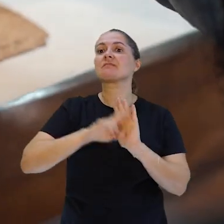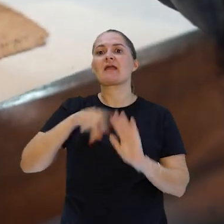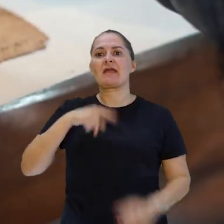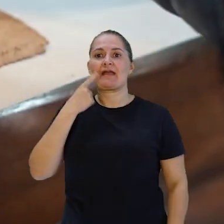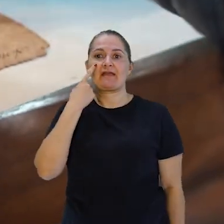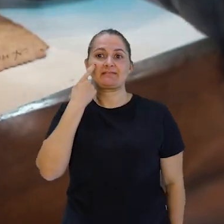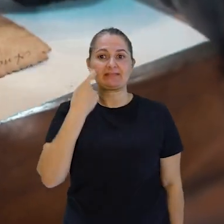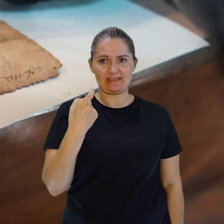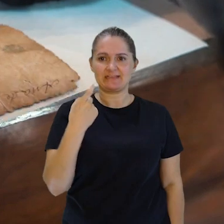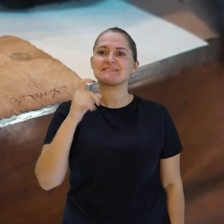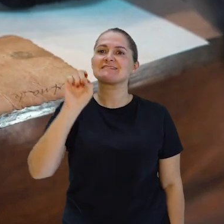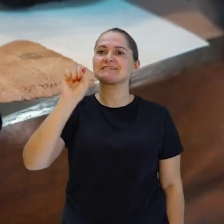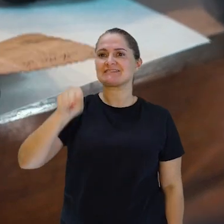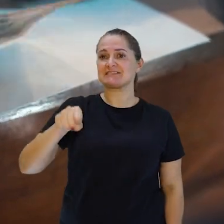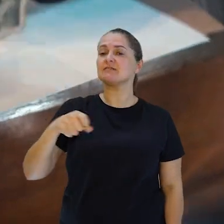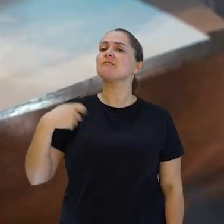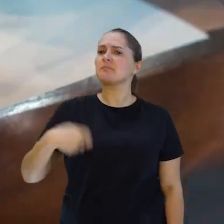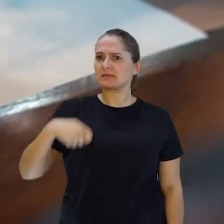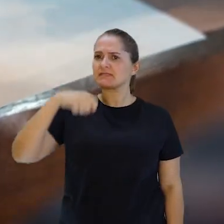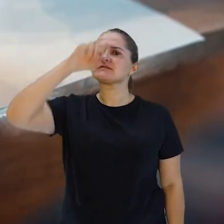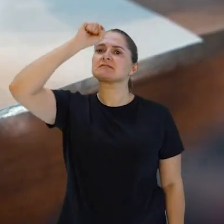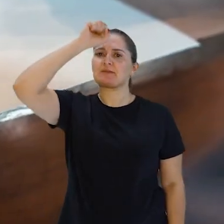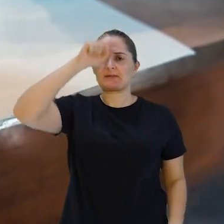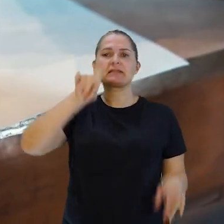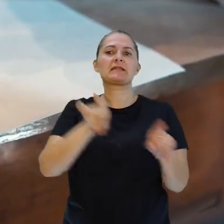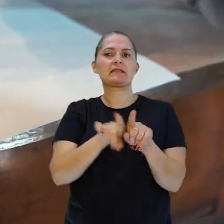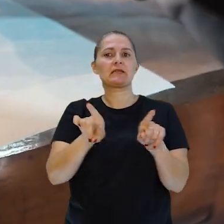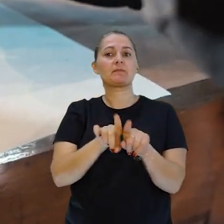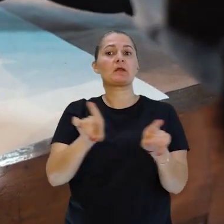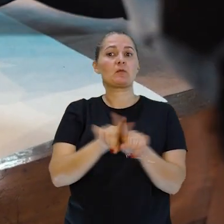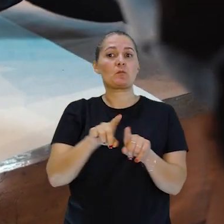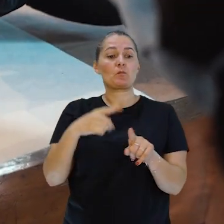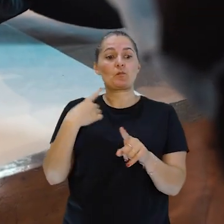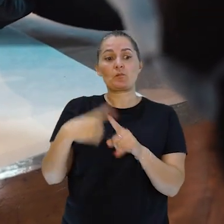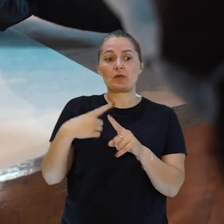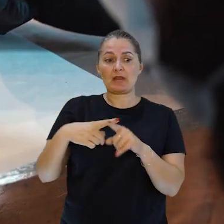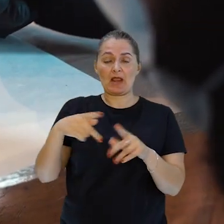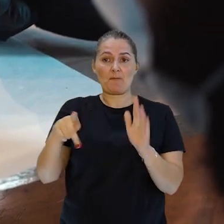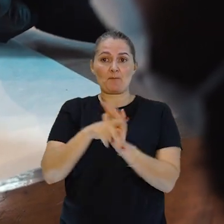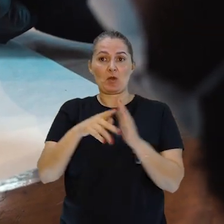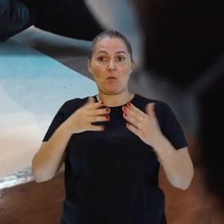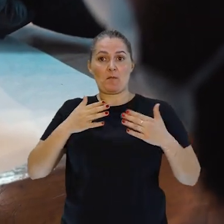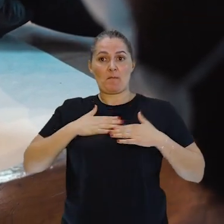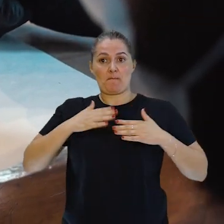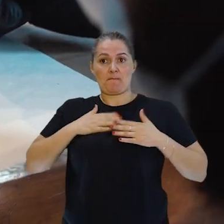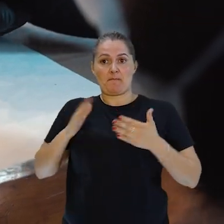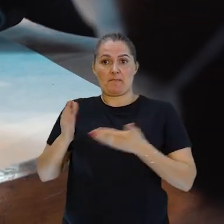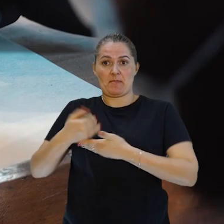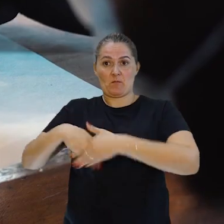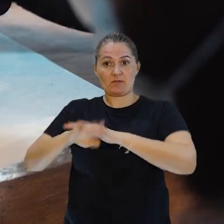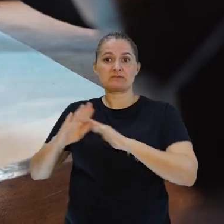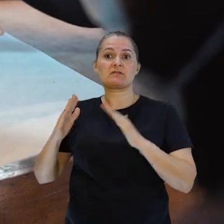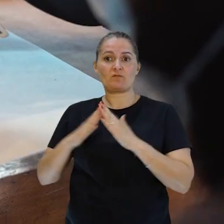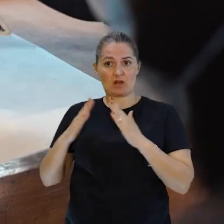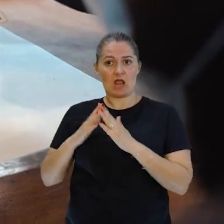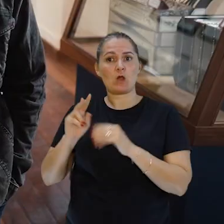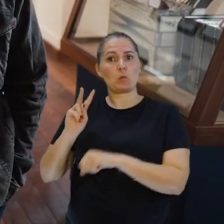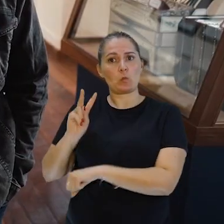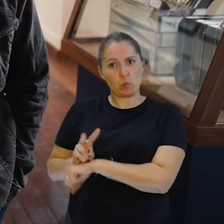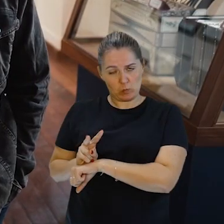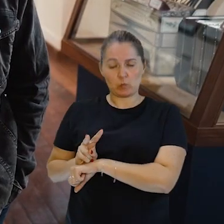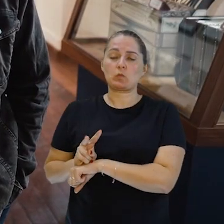bem interessante, né? Ela é algo necessário também para a gente saber como acondicionar um pouco melhor os bens até dos próprios acervos que a gente tem em casa,